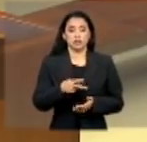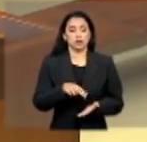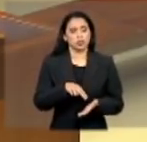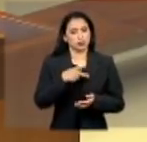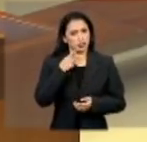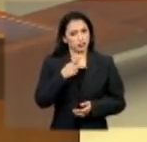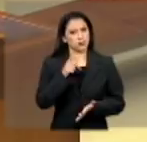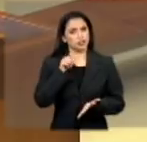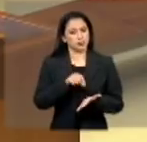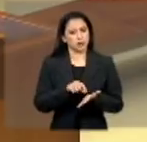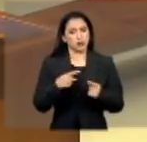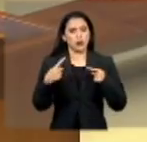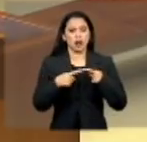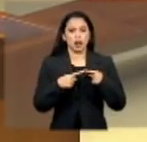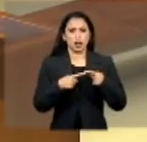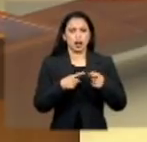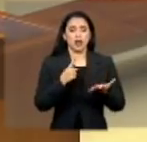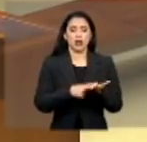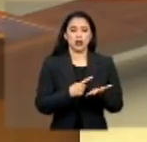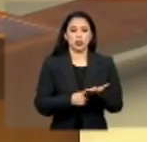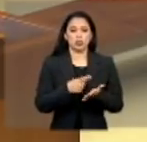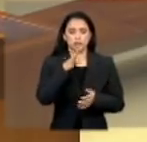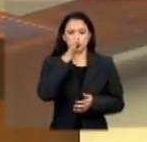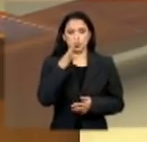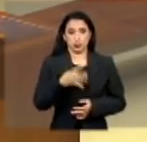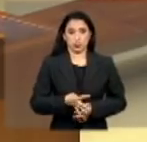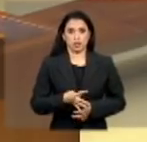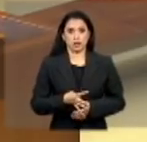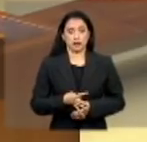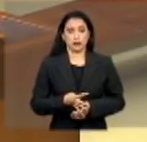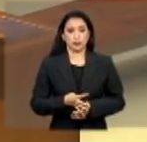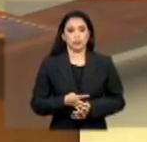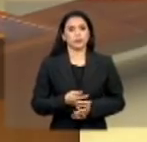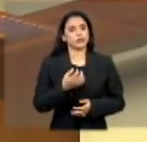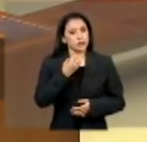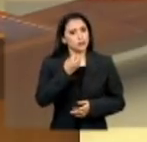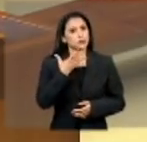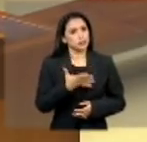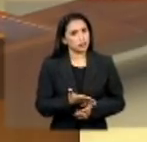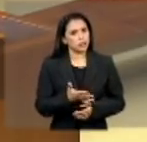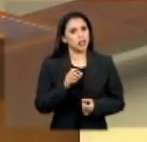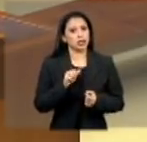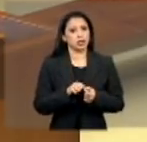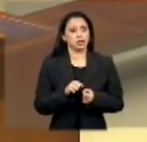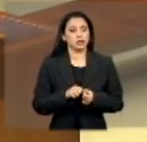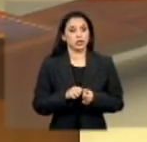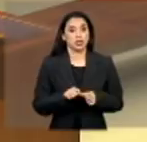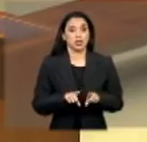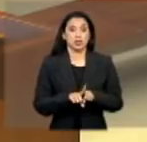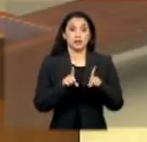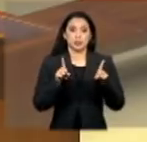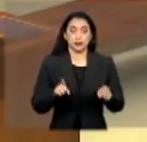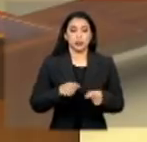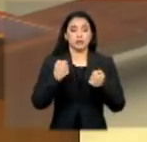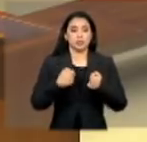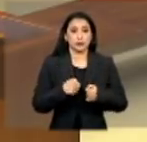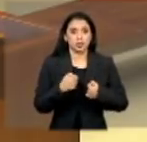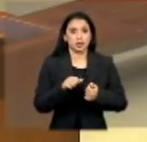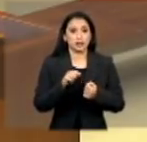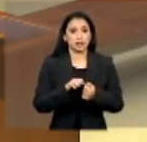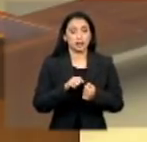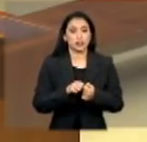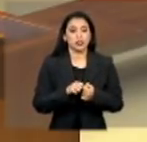com a acusação e agiu bem o magistrado naquele momento mas deveria ter agido dessa maneira na